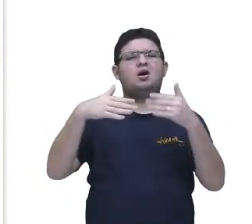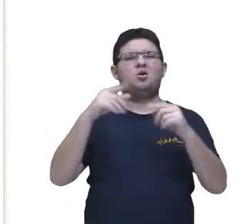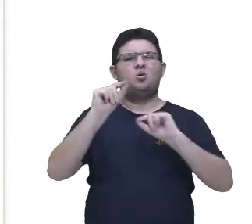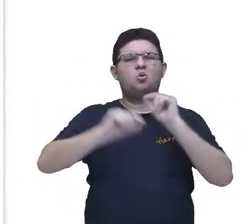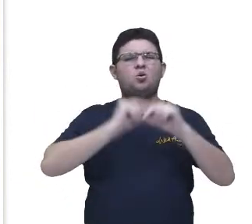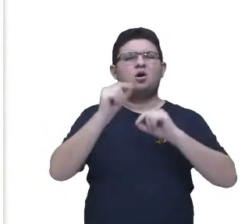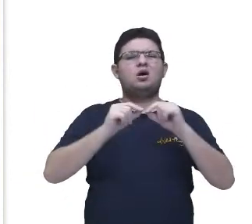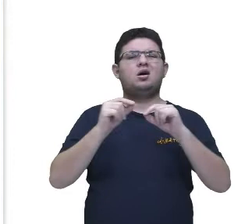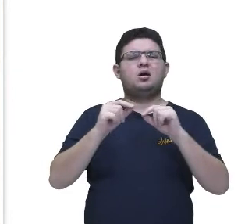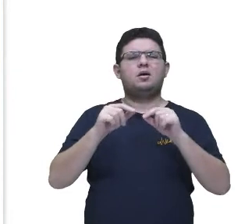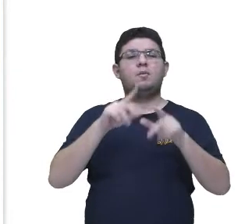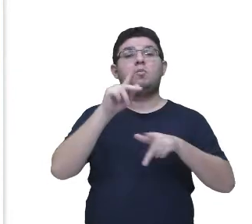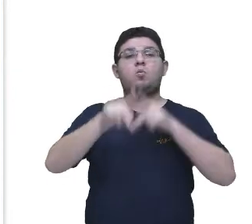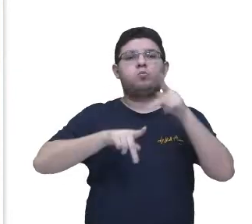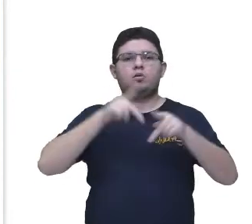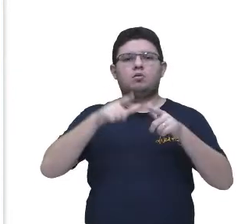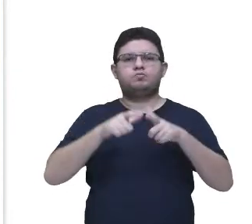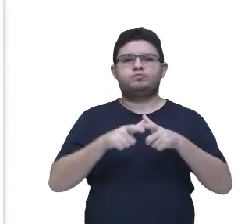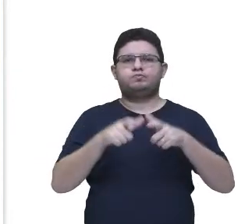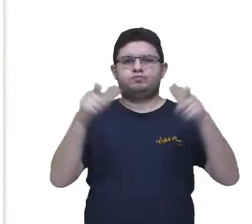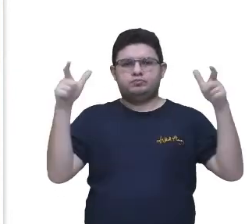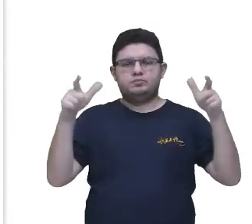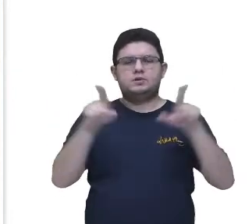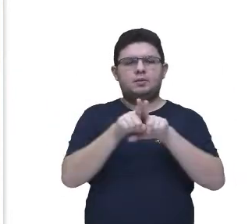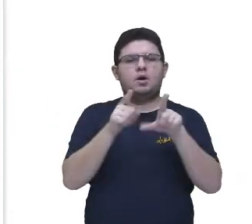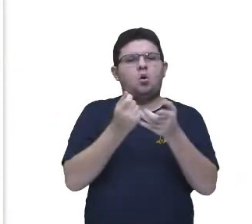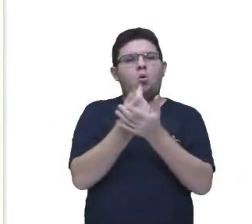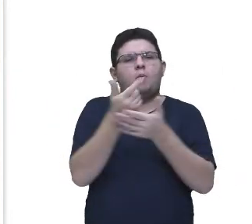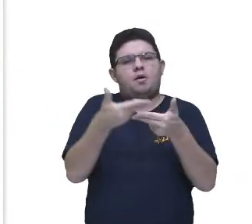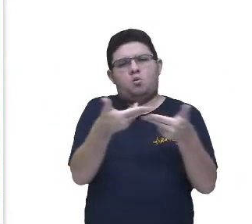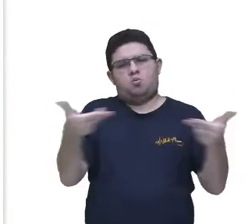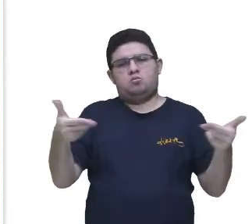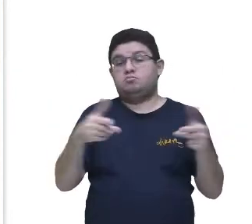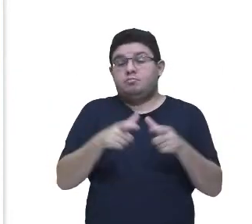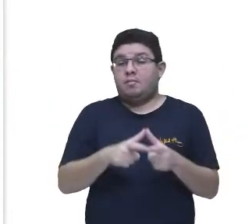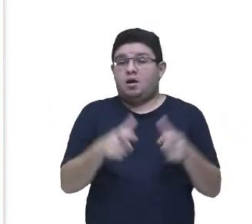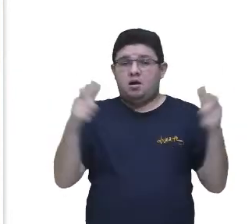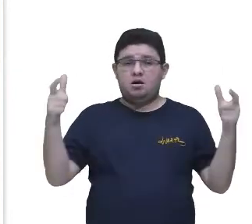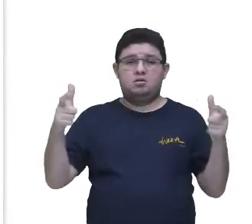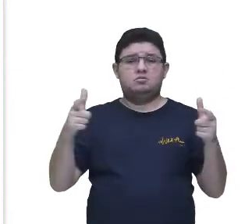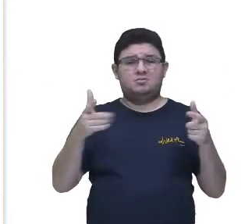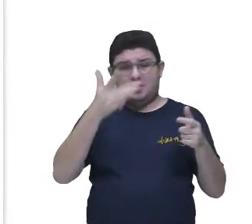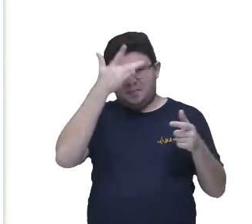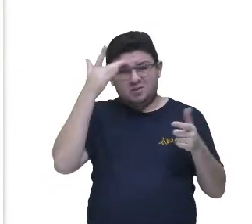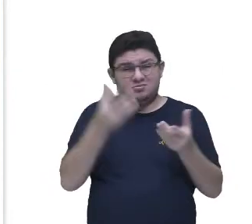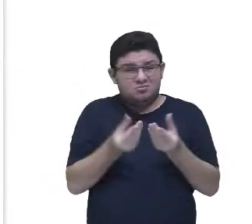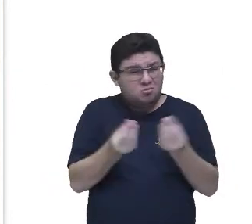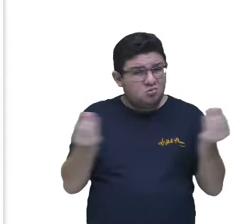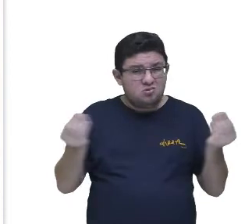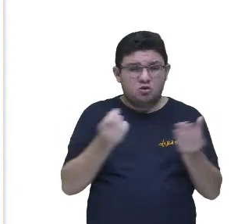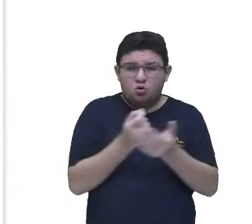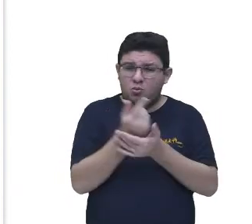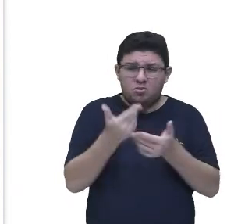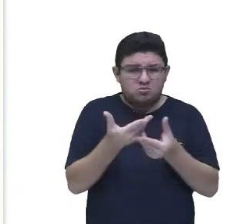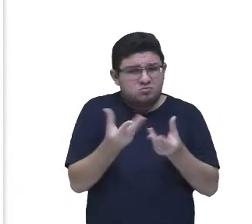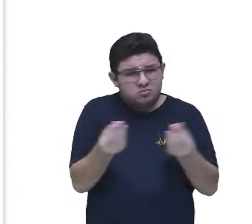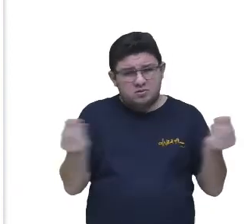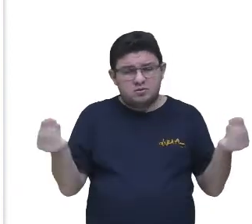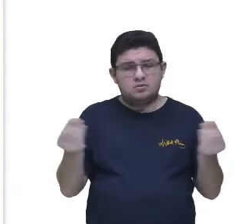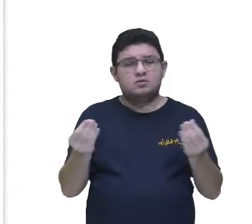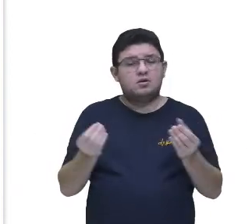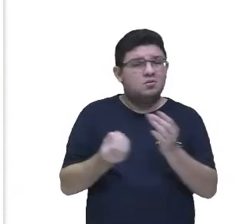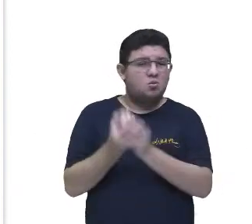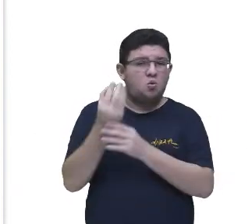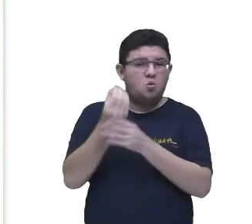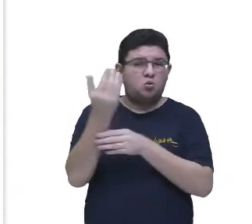aumento da população, vai também ter o aumento do consumo. Mais gente, mais consumo, por consequência, maior produção de lixo.